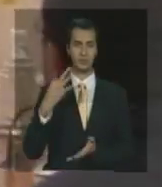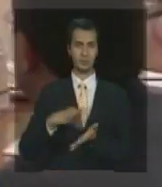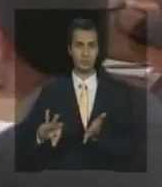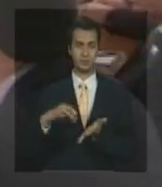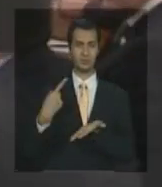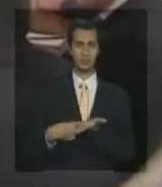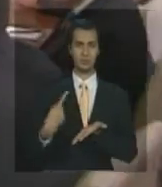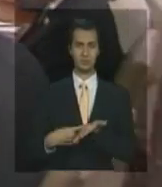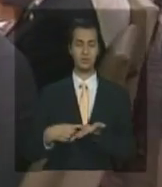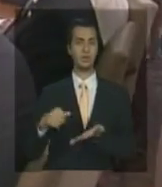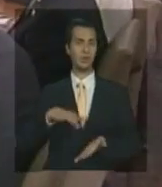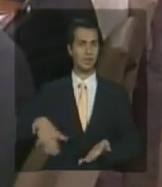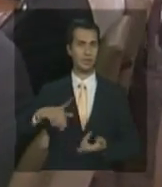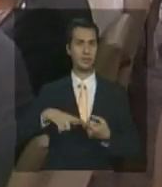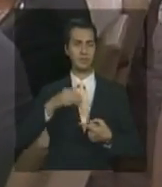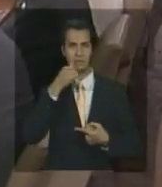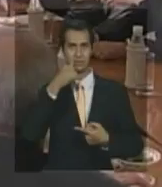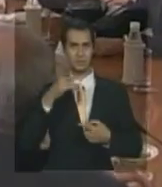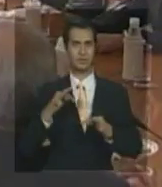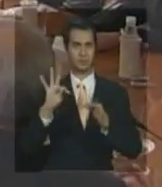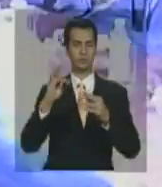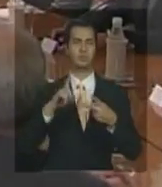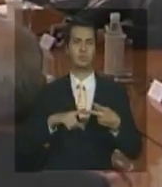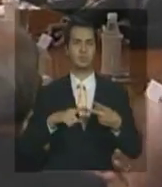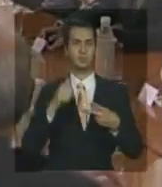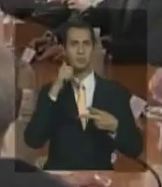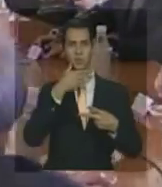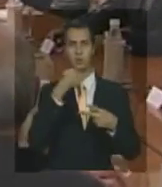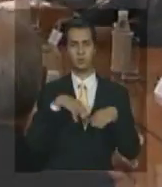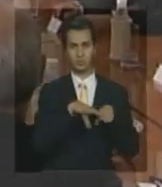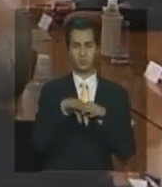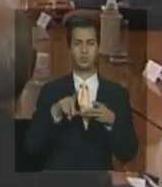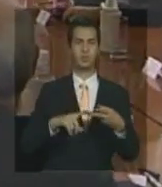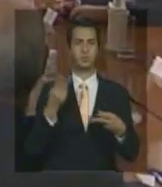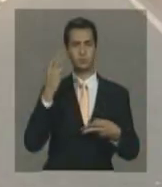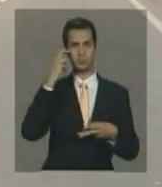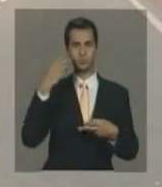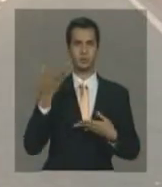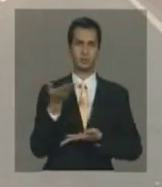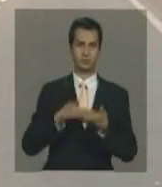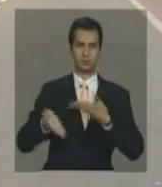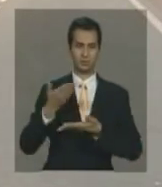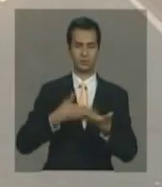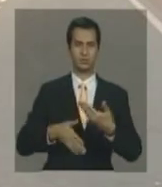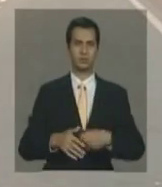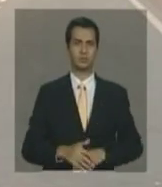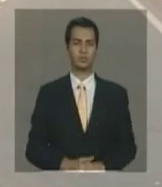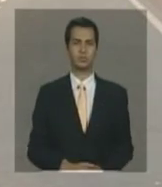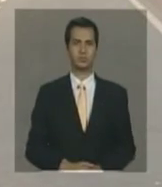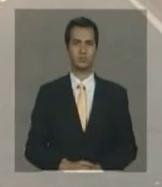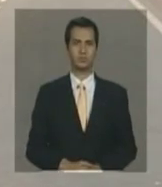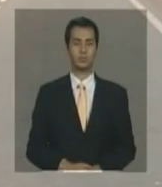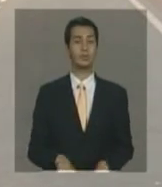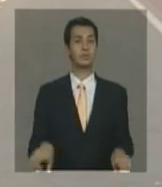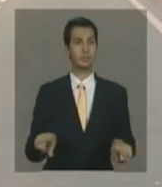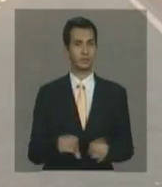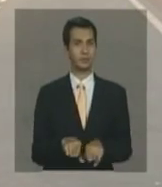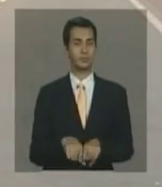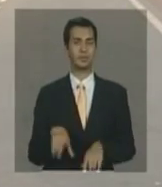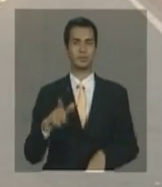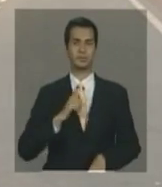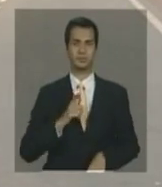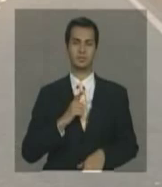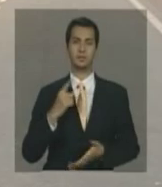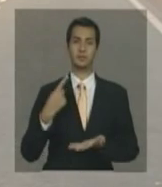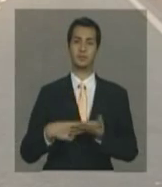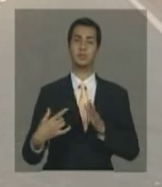como biotecnologia, promoção da igualdade de gênero e intercâmbio cultural. Também foi fechada uma parceria para a implementação